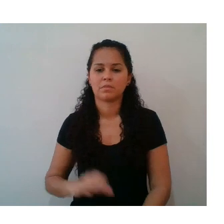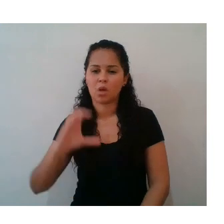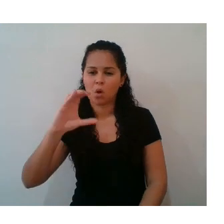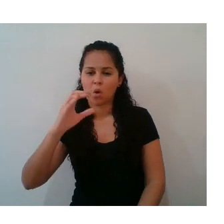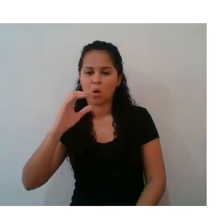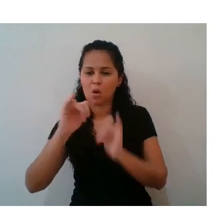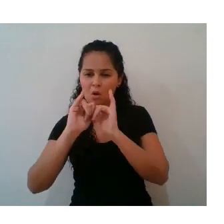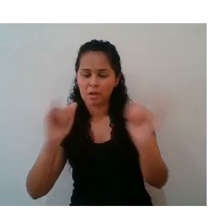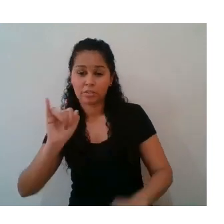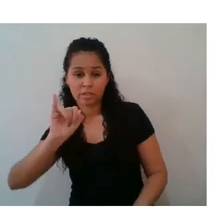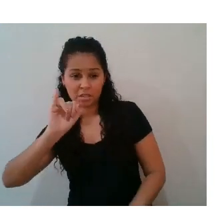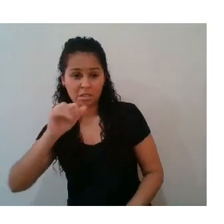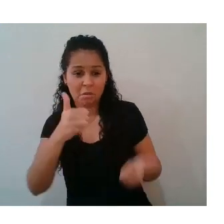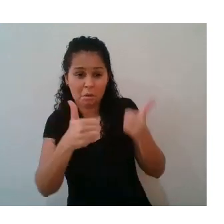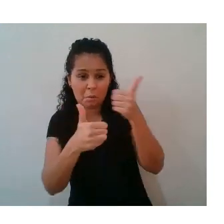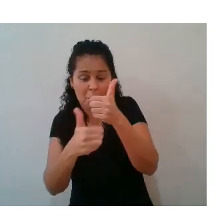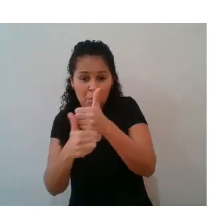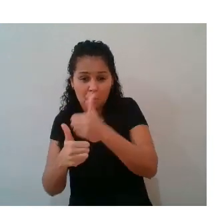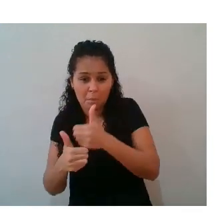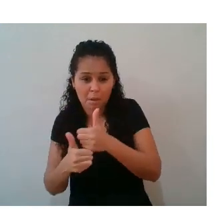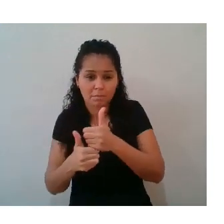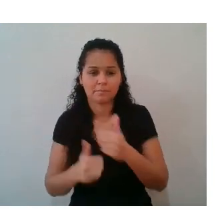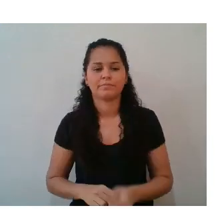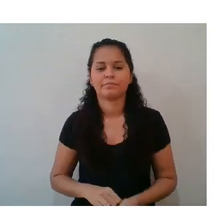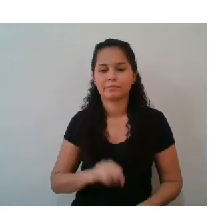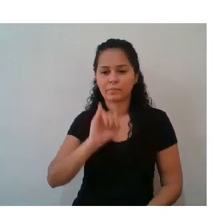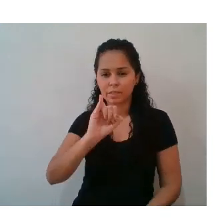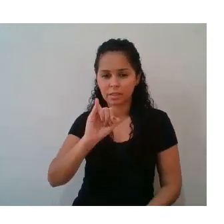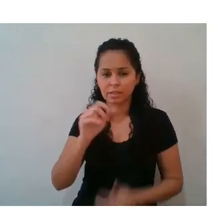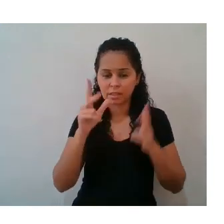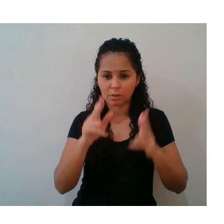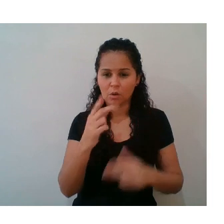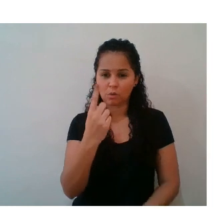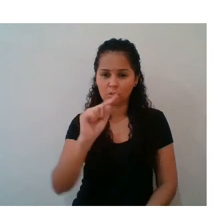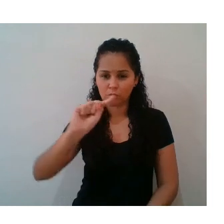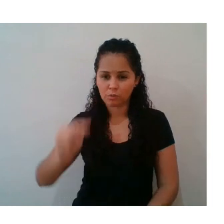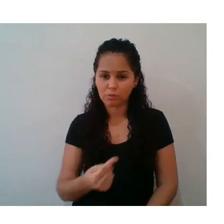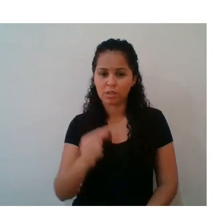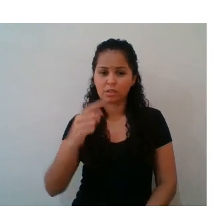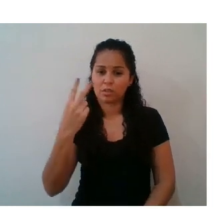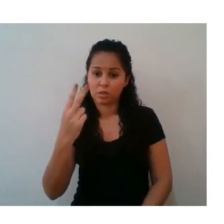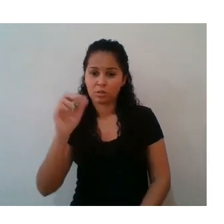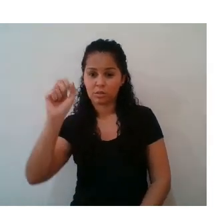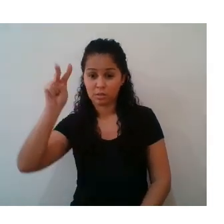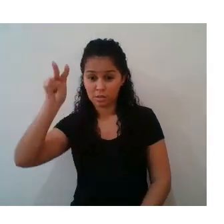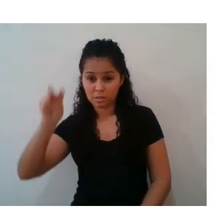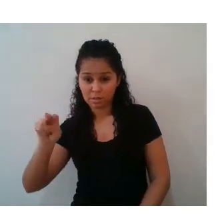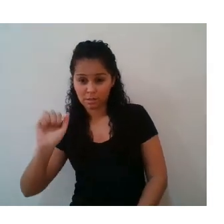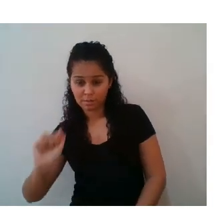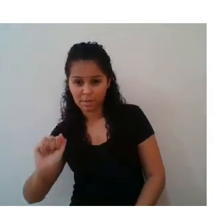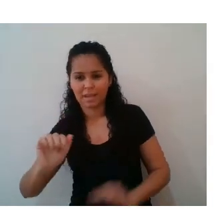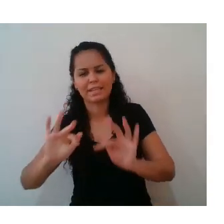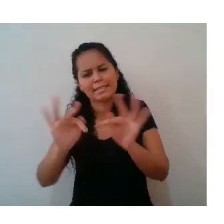né, a troca de posição e é 12 dividido por 10 dá 1,2 amperes, ok? Circuito simples, mas a